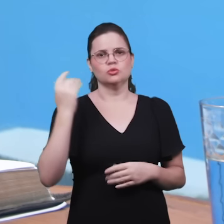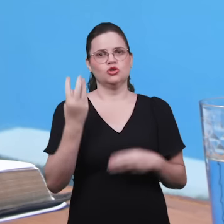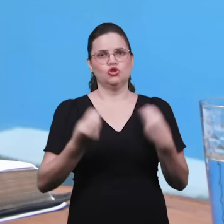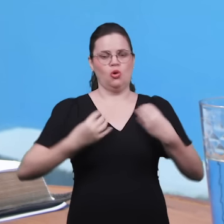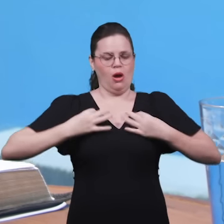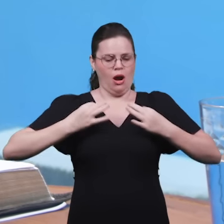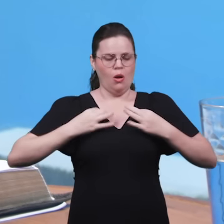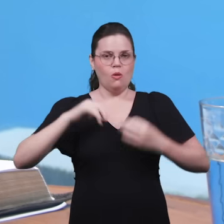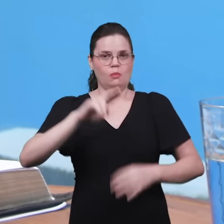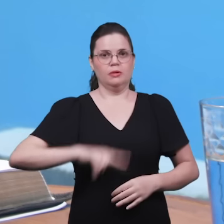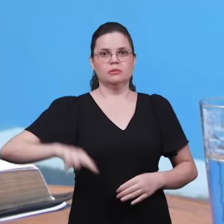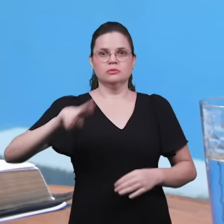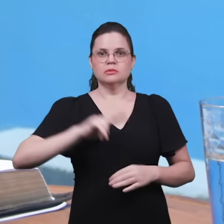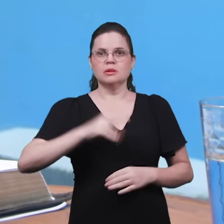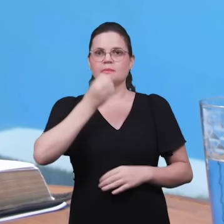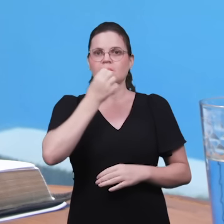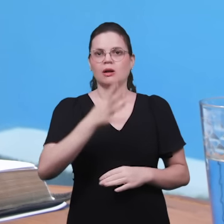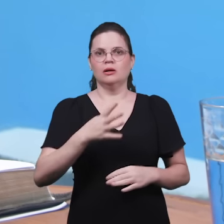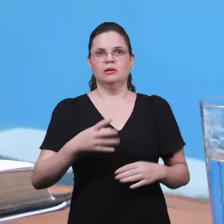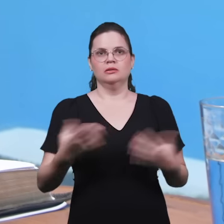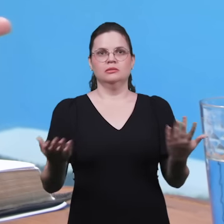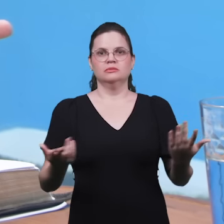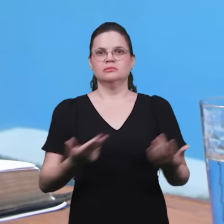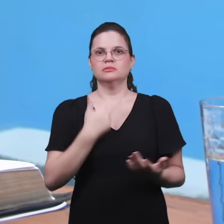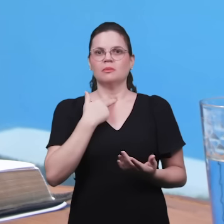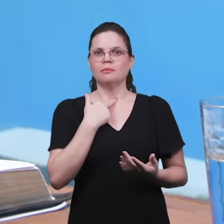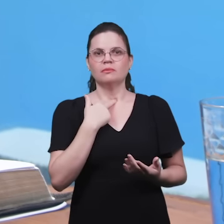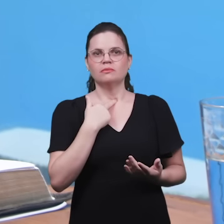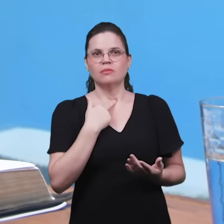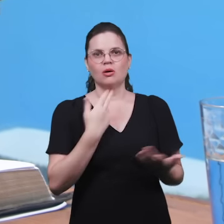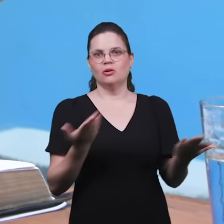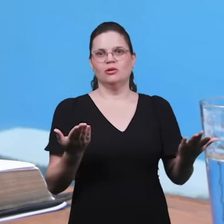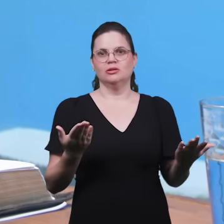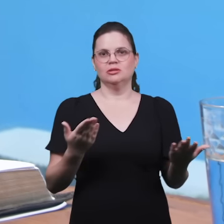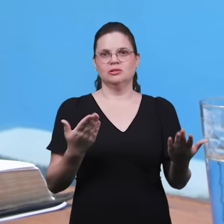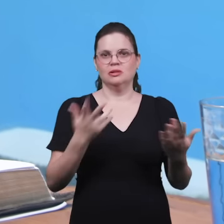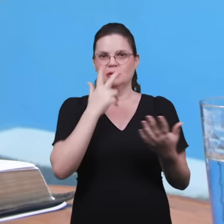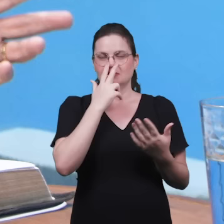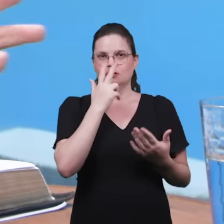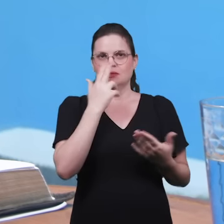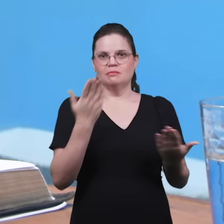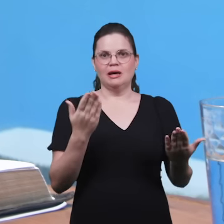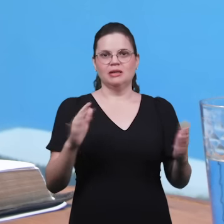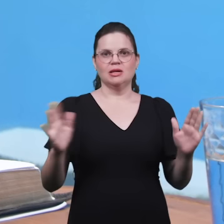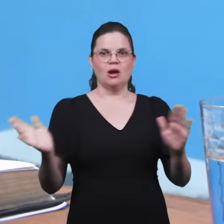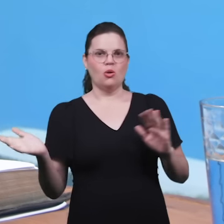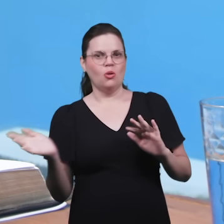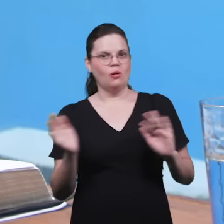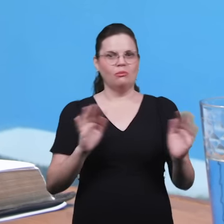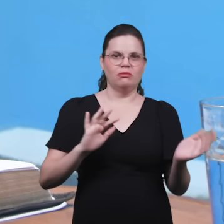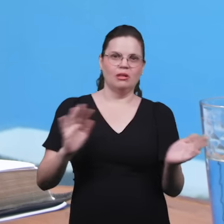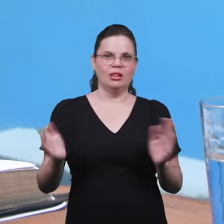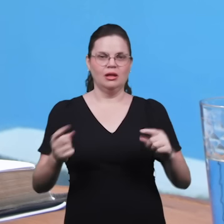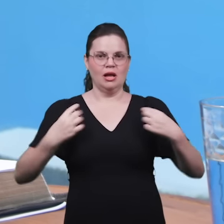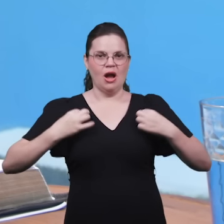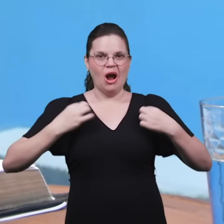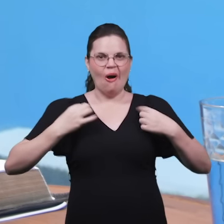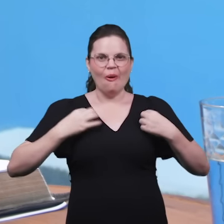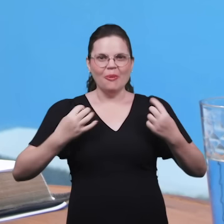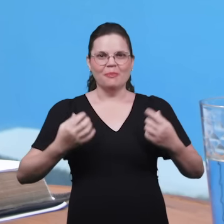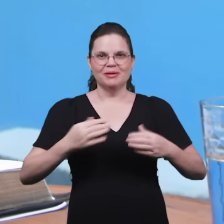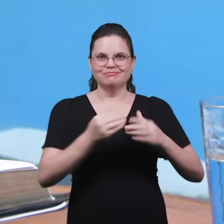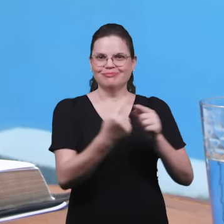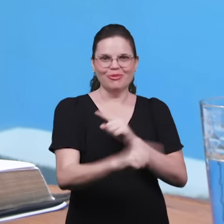forma agradável a Deus, não se expondo nem no vestimento e nem na agitação do corpo, nem nada. Ele está